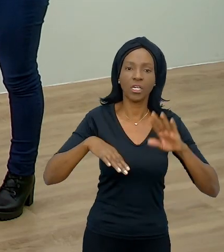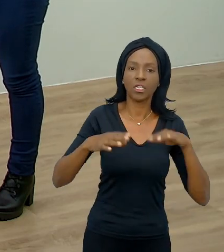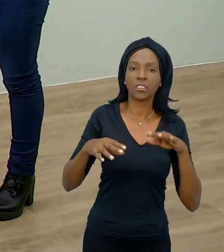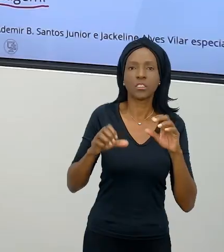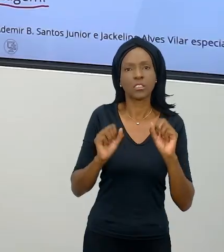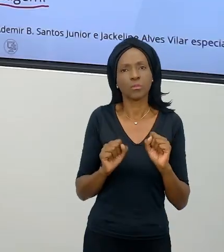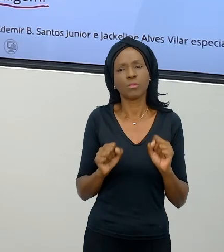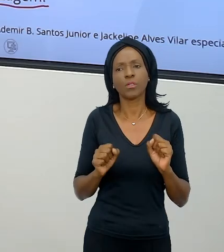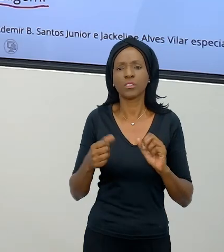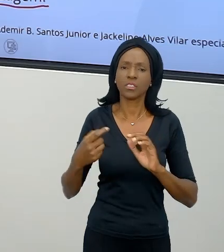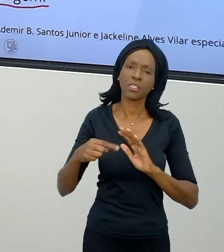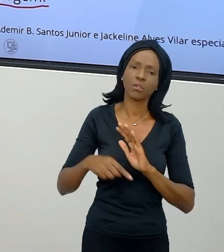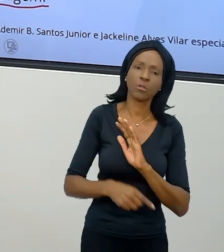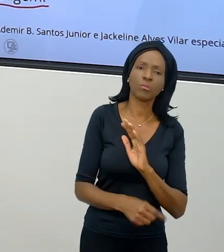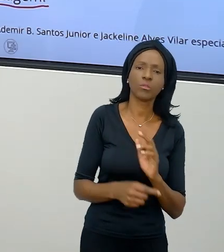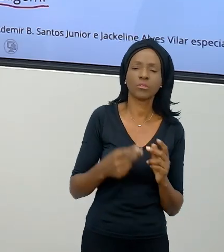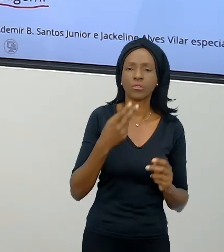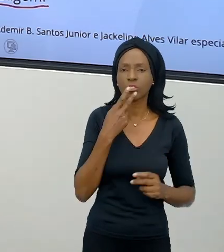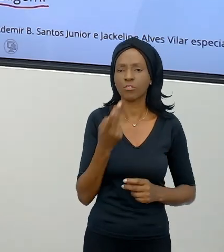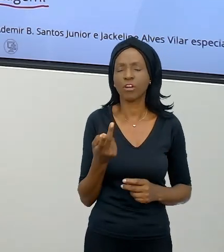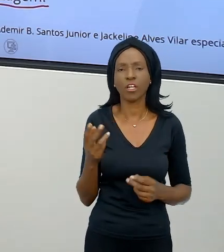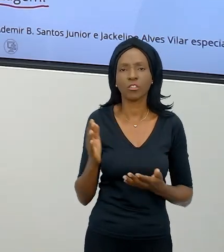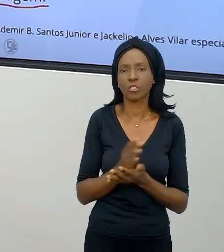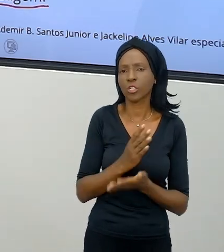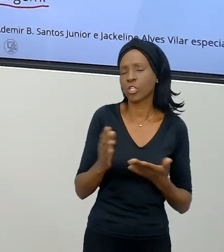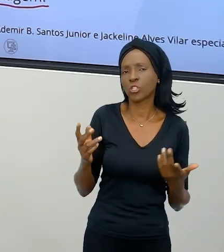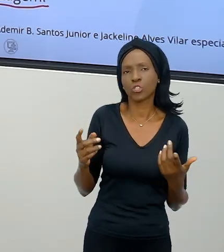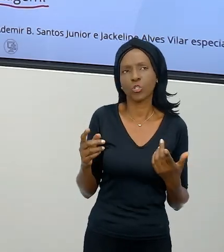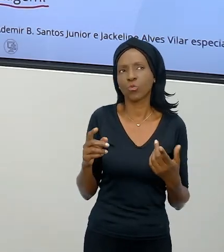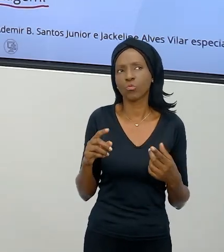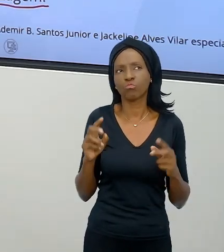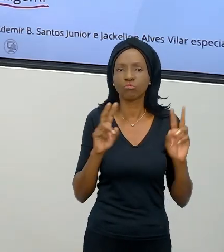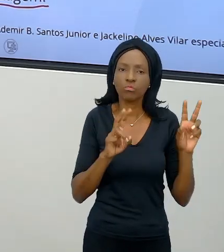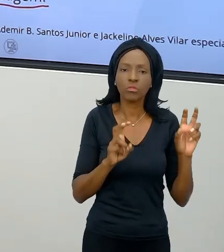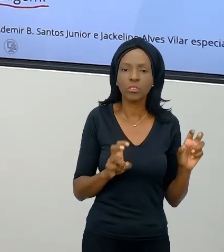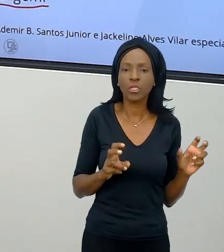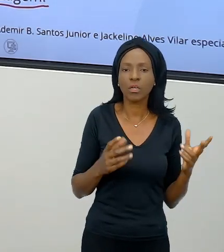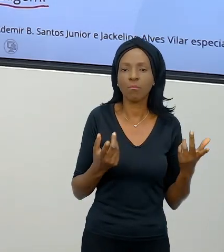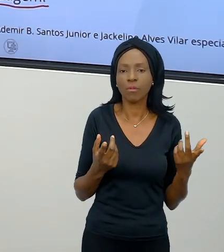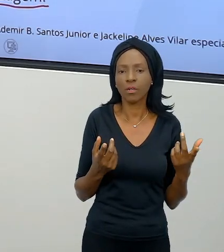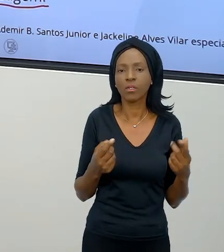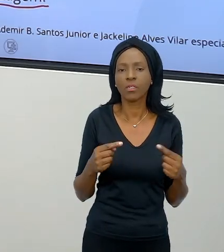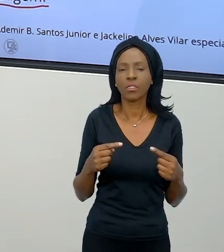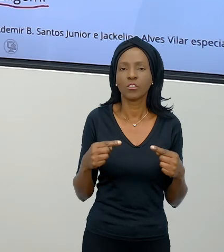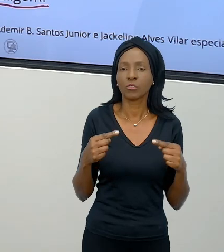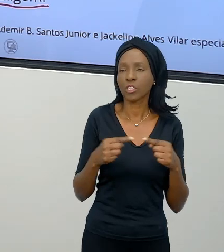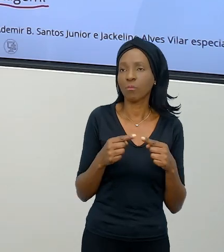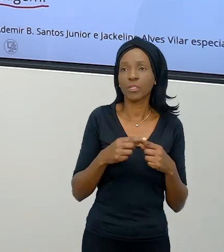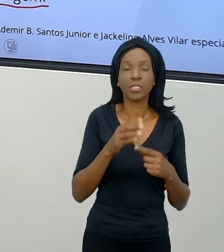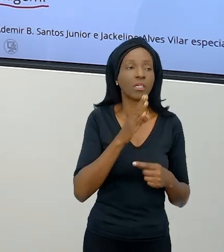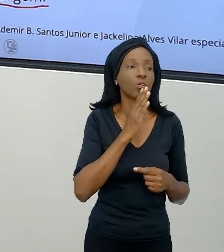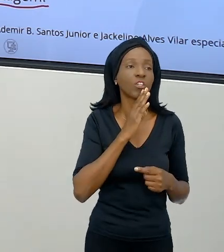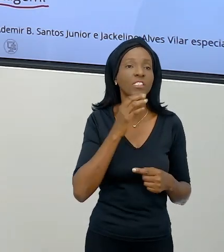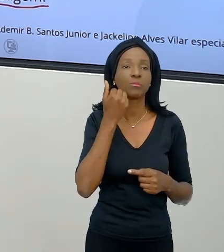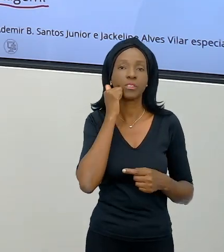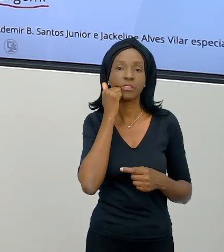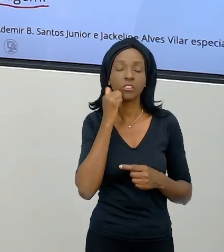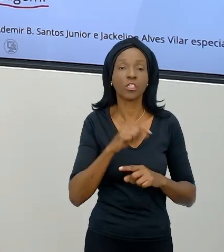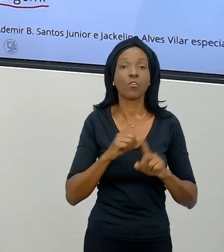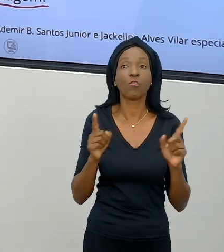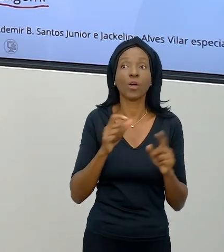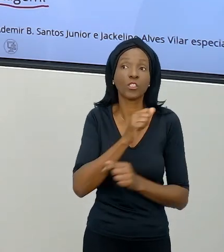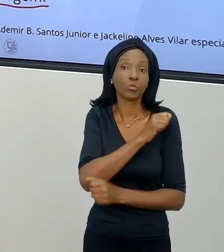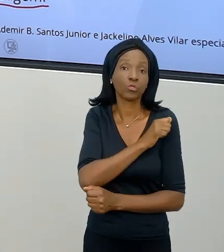mais complexa quando eu estou tratando de um determinado objeto, até mesmo porque se trata de um conhecimento científico. Mas quando os